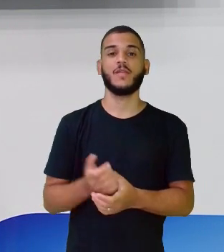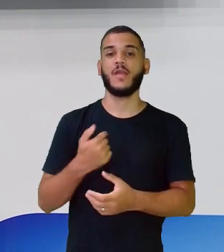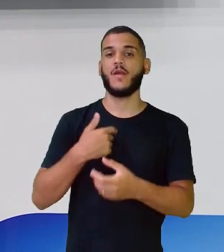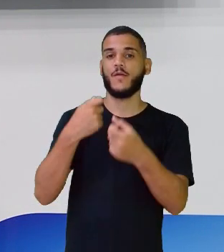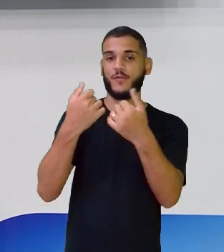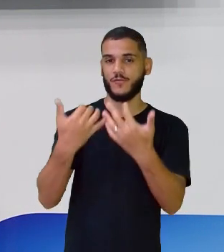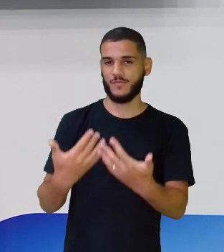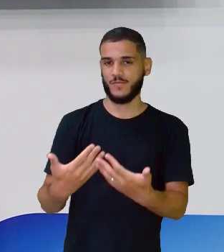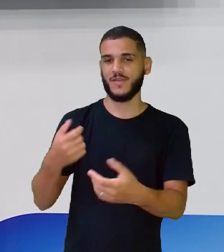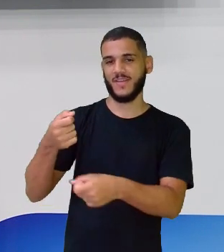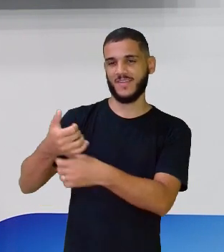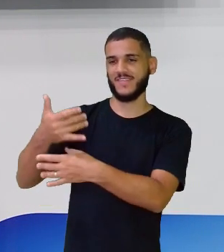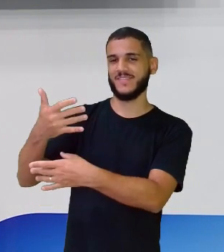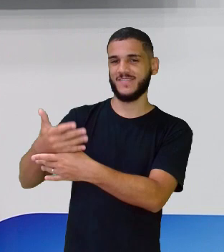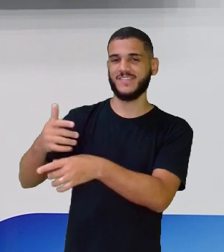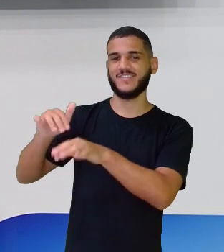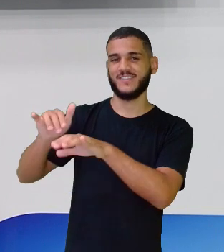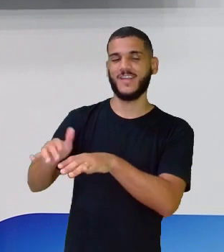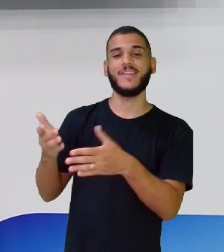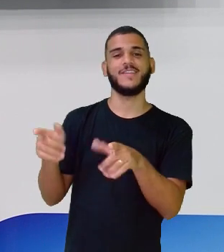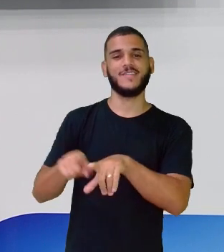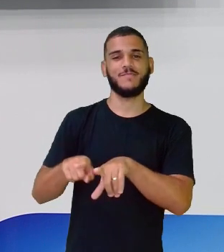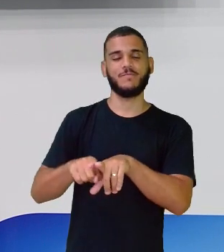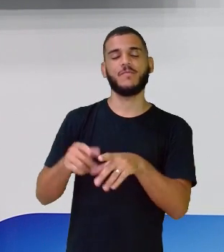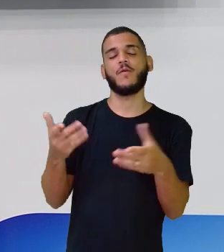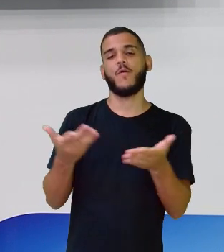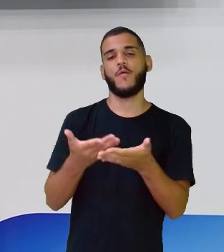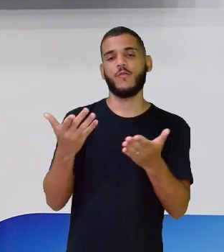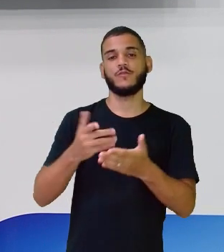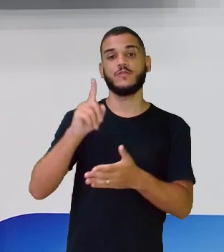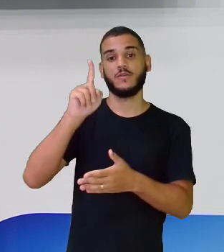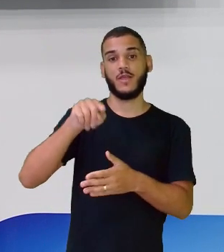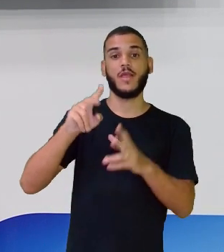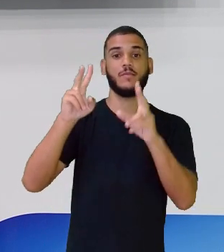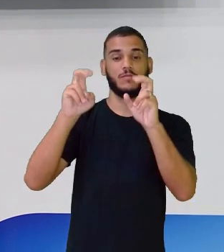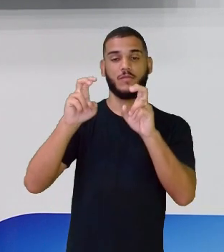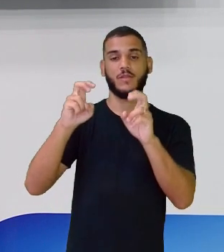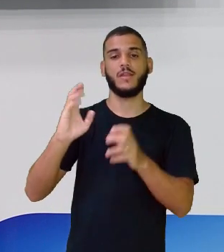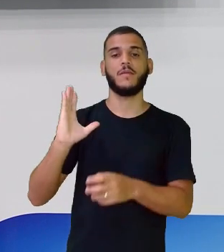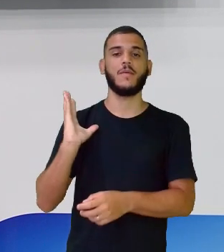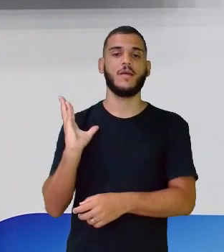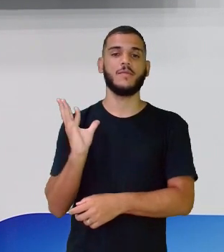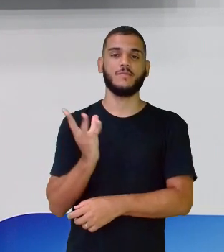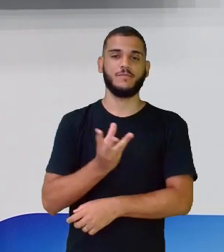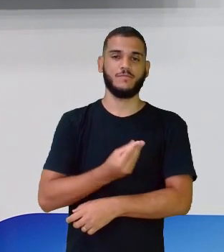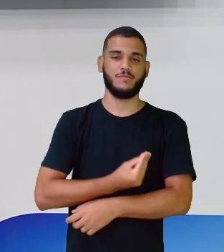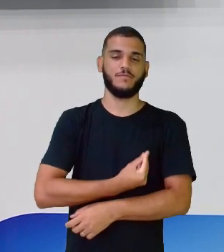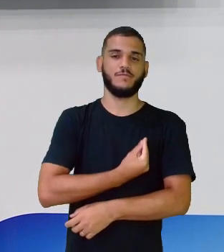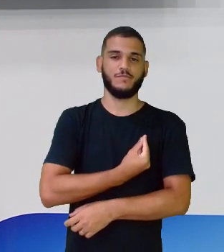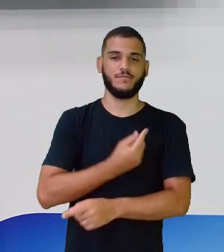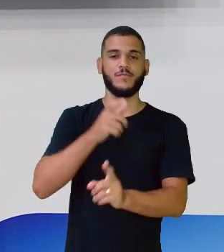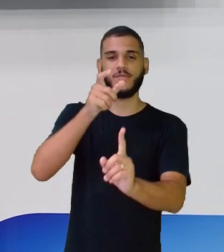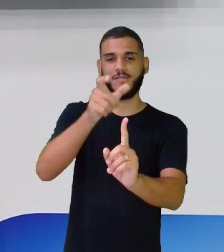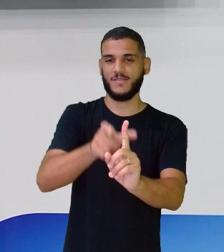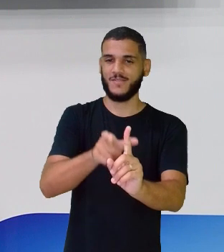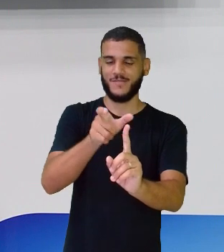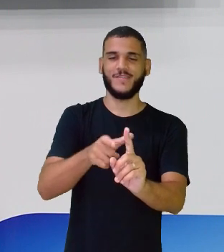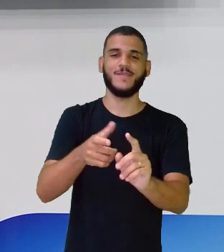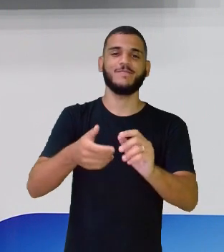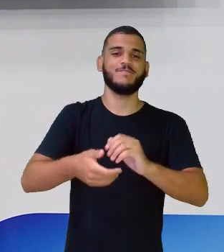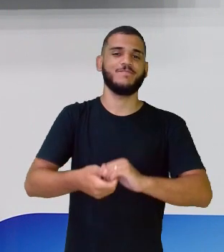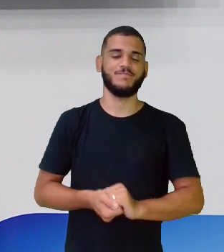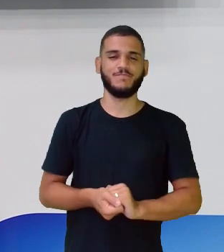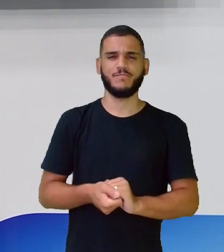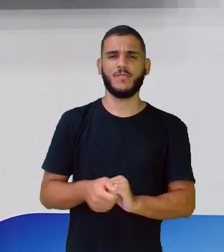do nosso chat, mas a nossa aula de hoje é sobre biografia, o tema da nossa aula de hoje é